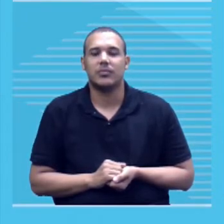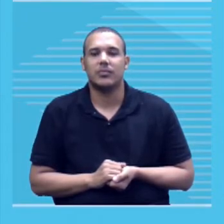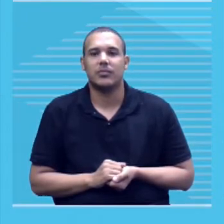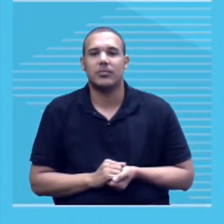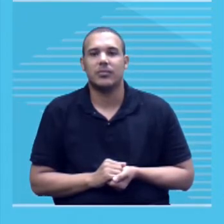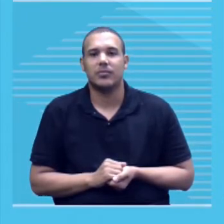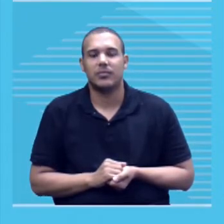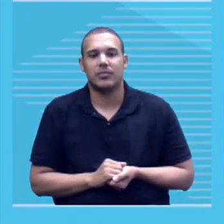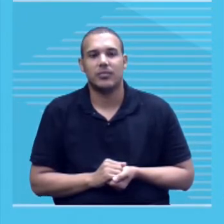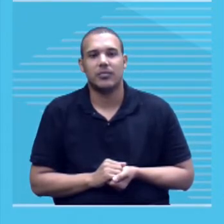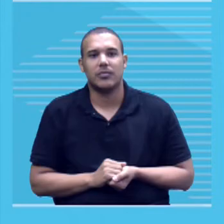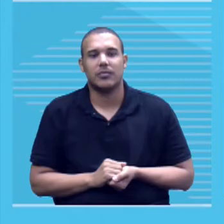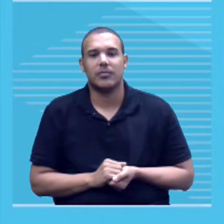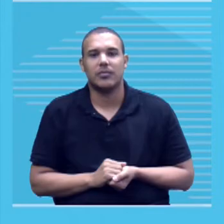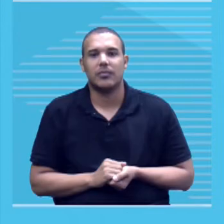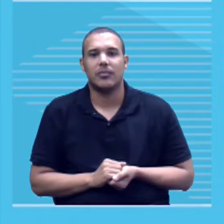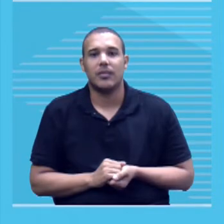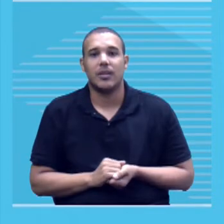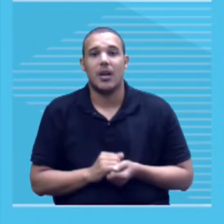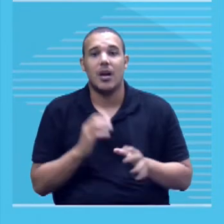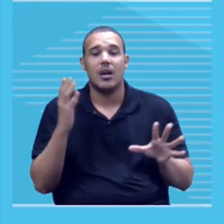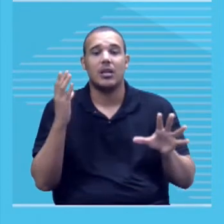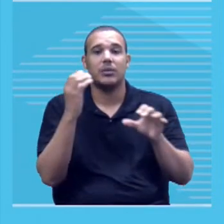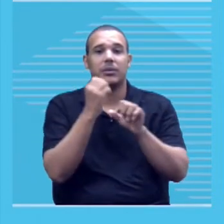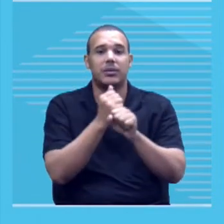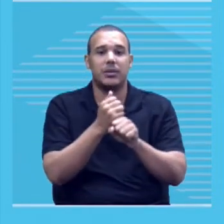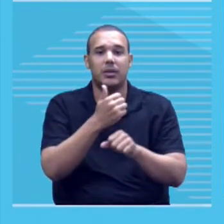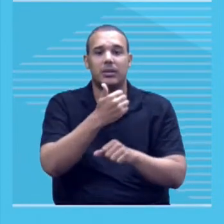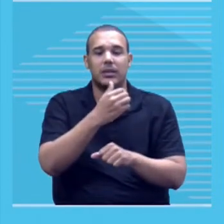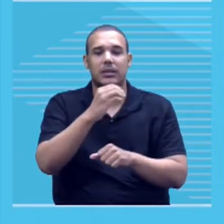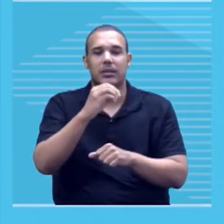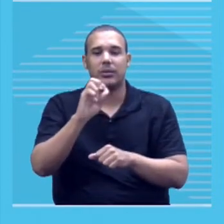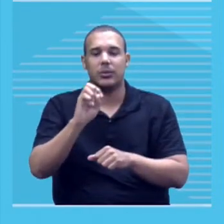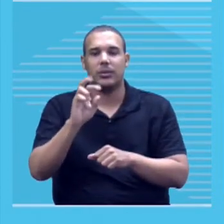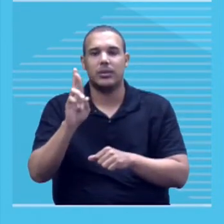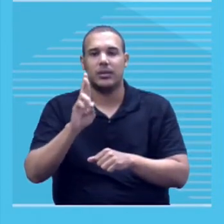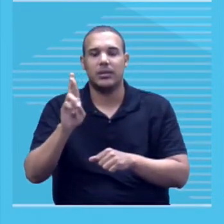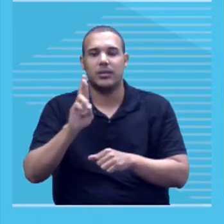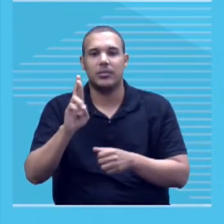40 centavos. Então, daria um valor de R$ 108, beleza?